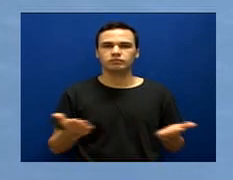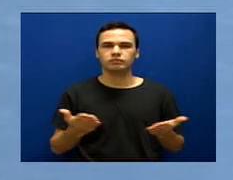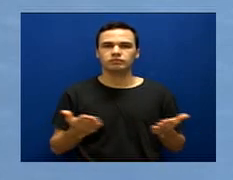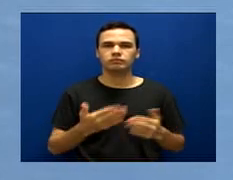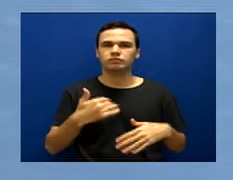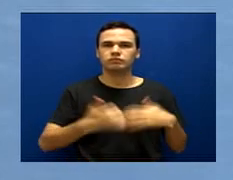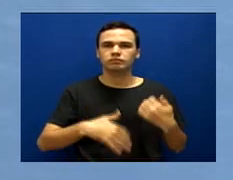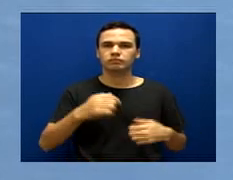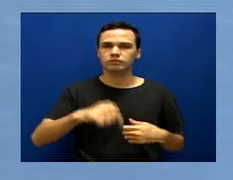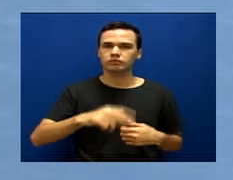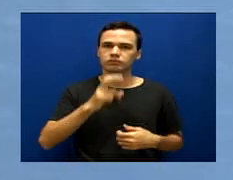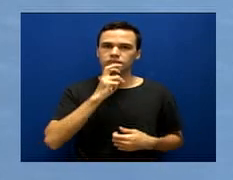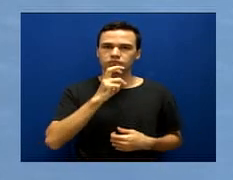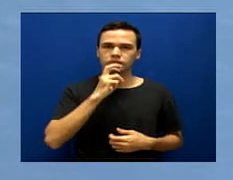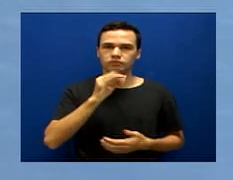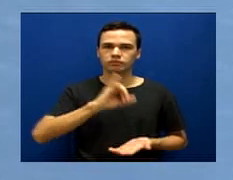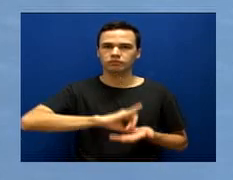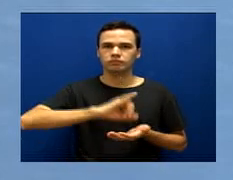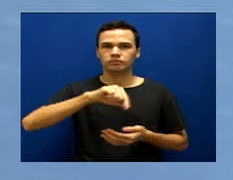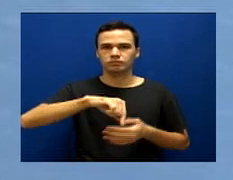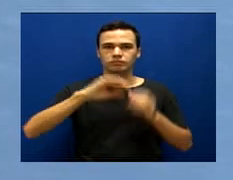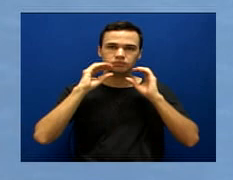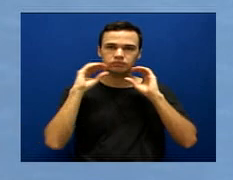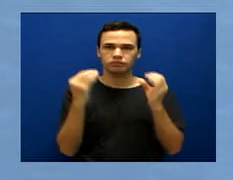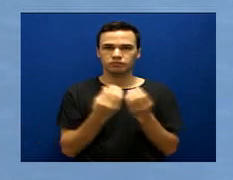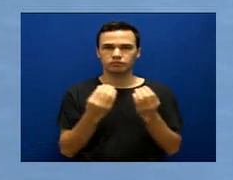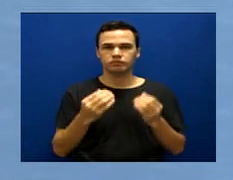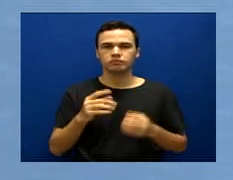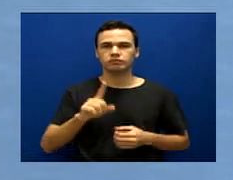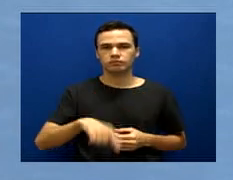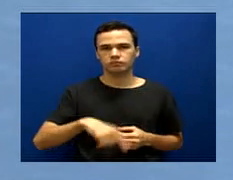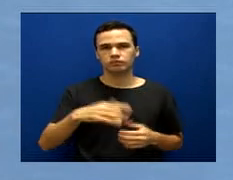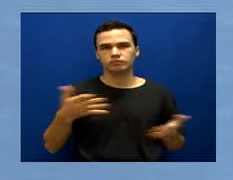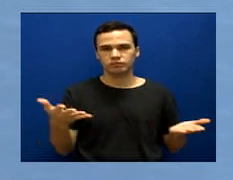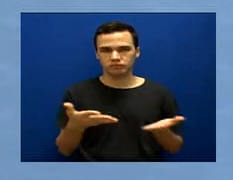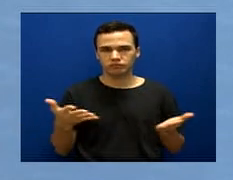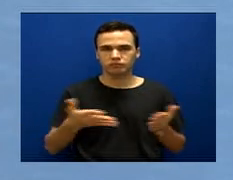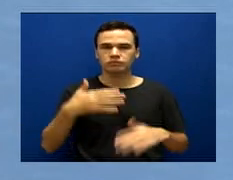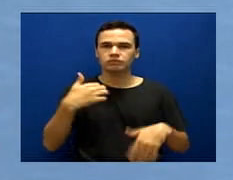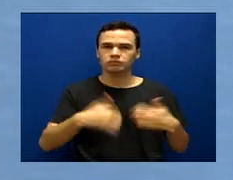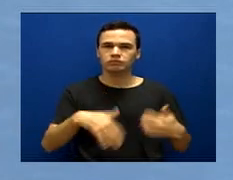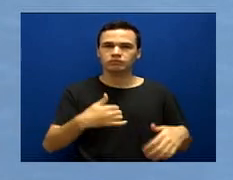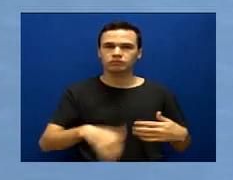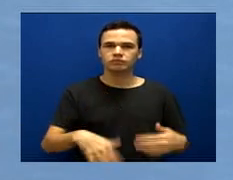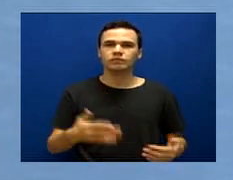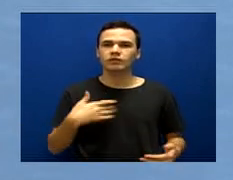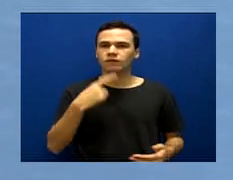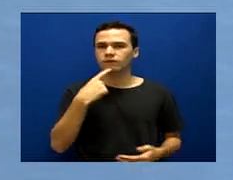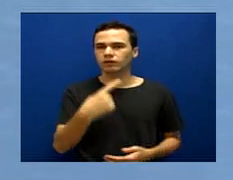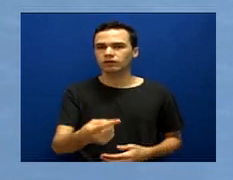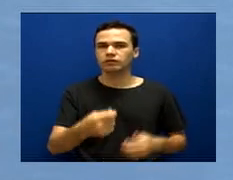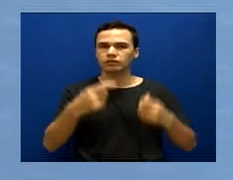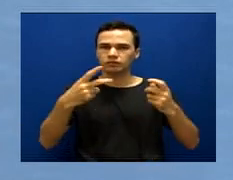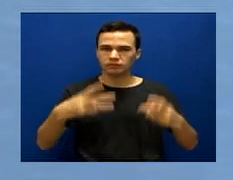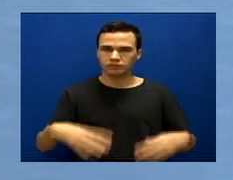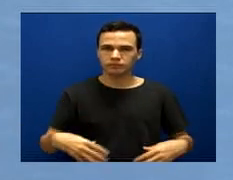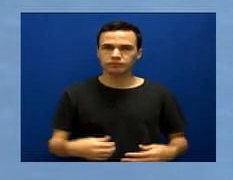voltando para a questão central aqui da Câmara Municipal, né, desse evento de hoje, eu vou falar da questão